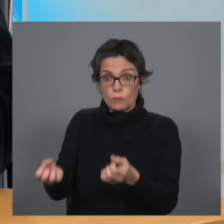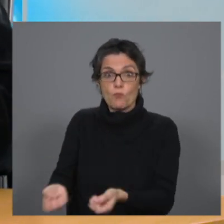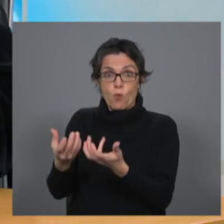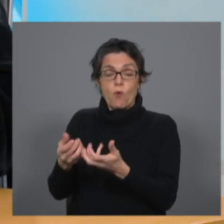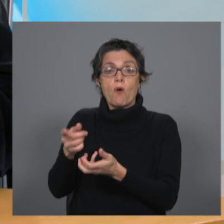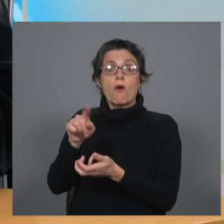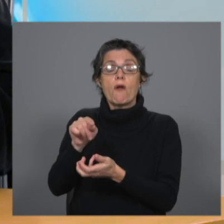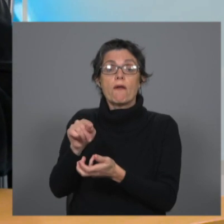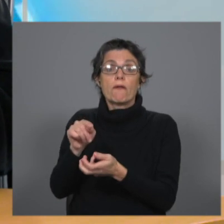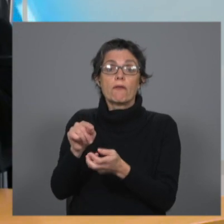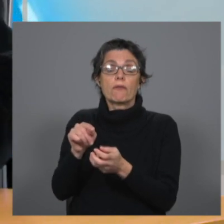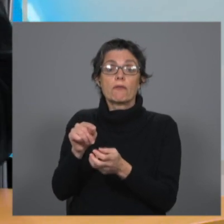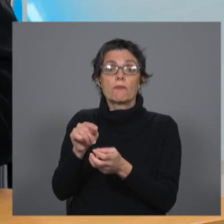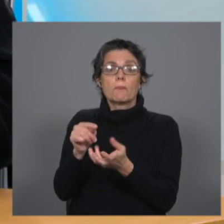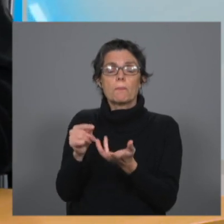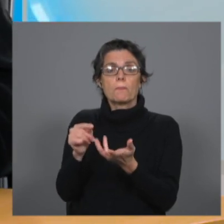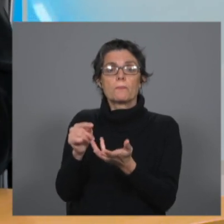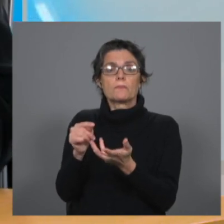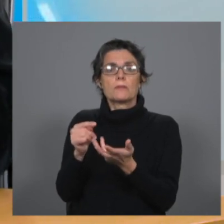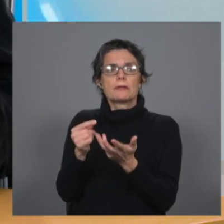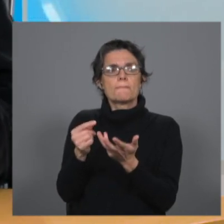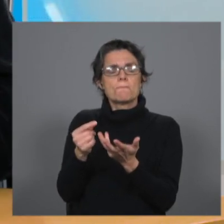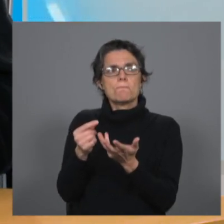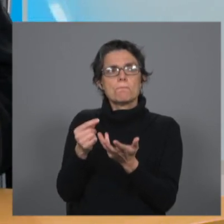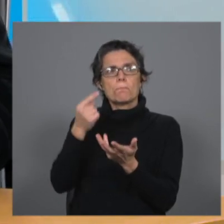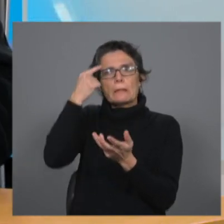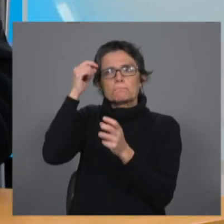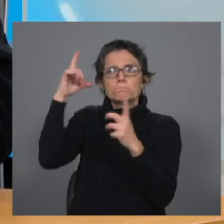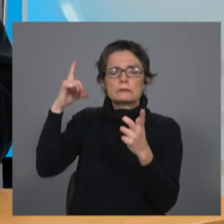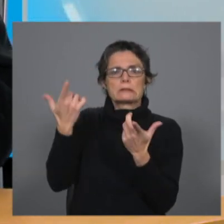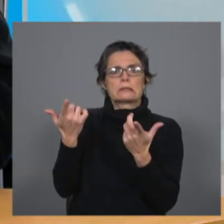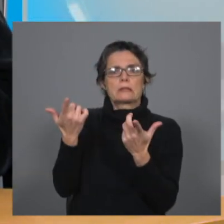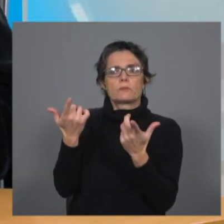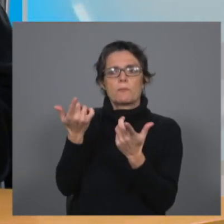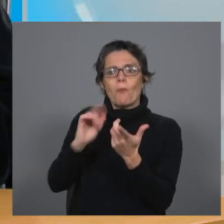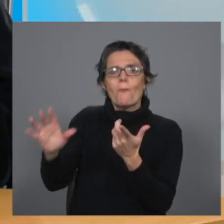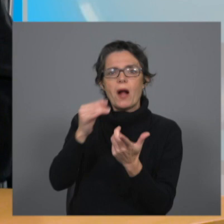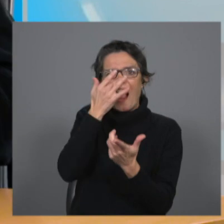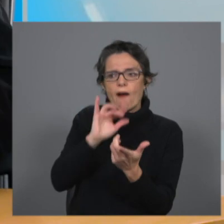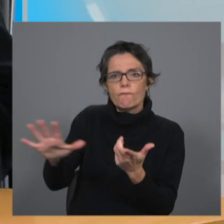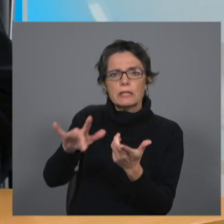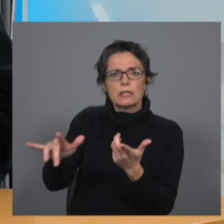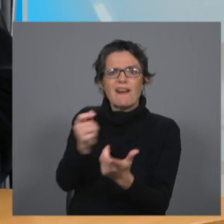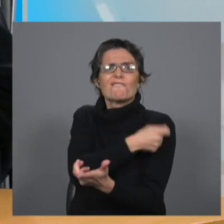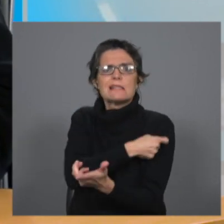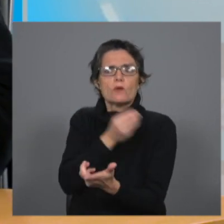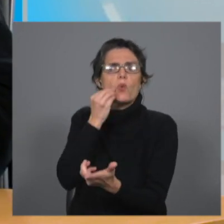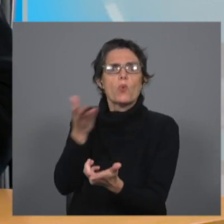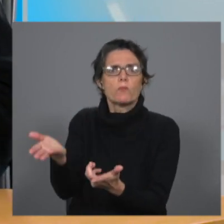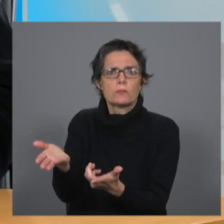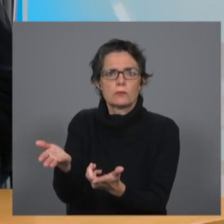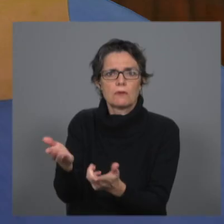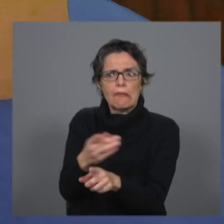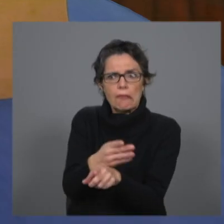por exemplo, esse continente todo vai ficar para trás ou não na vacinação, que é uma questão relevante. Pode haver ou não uma cimeira